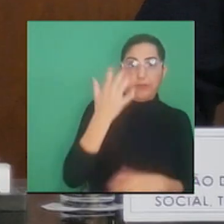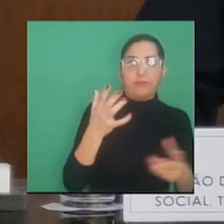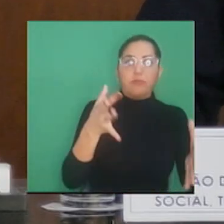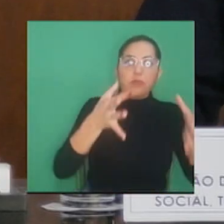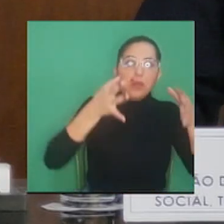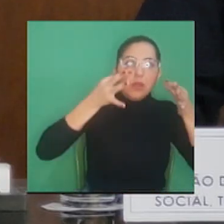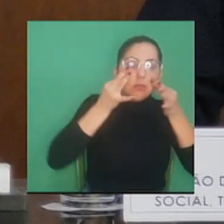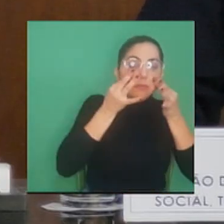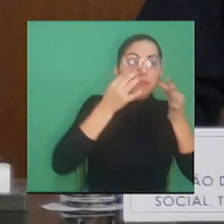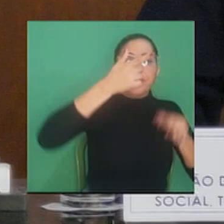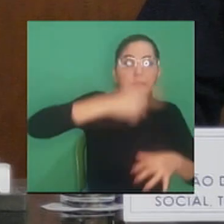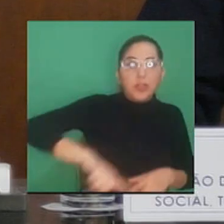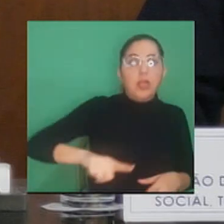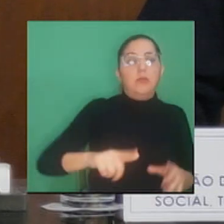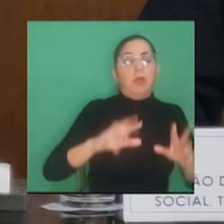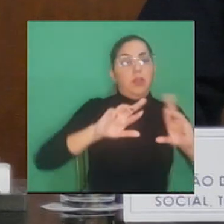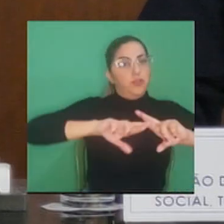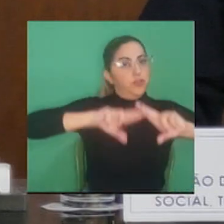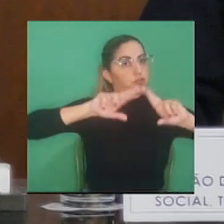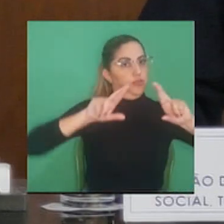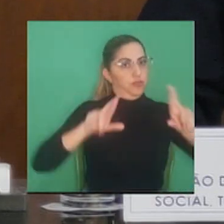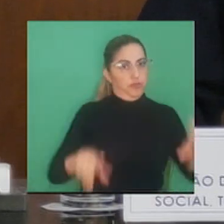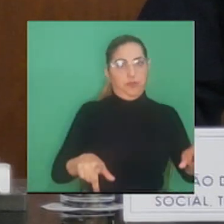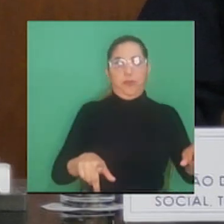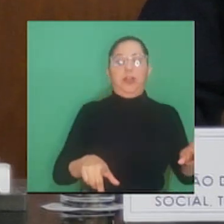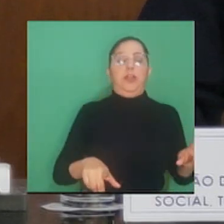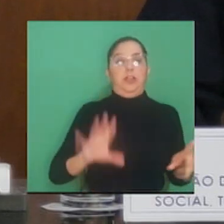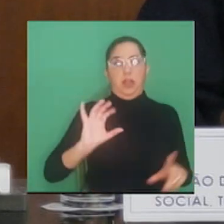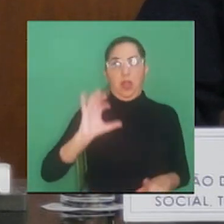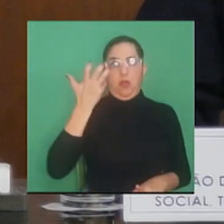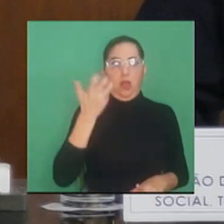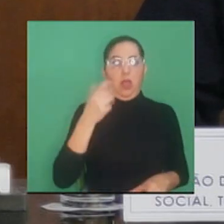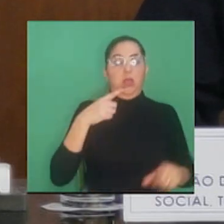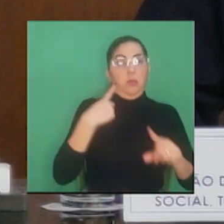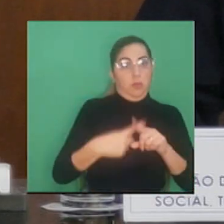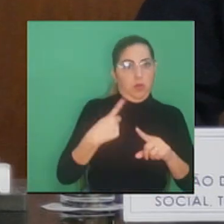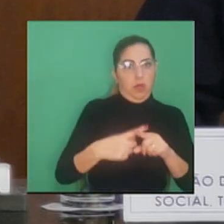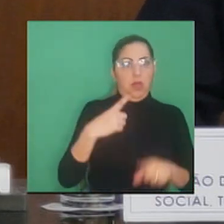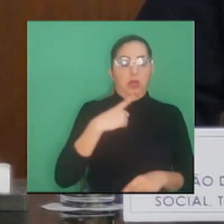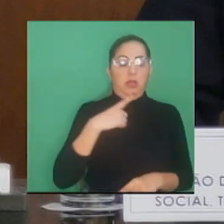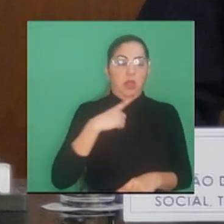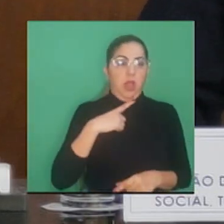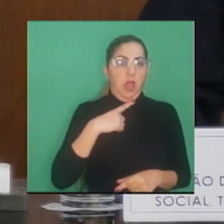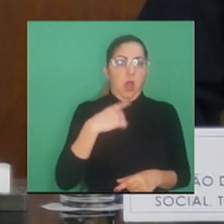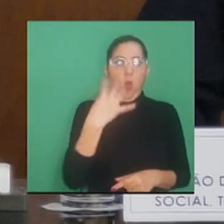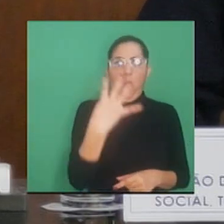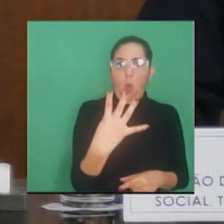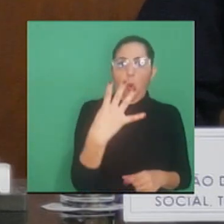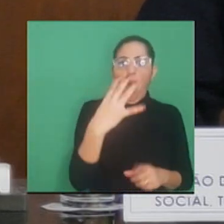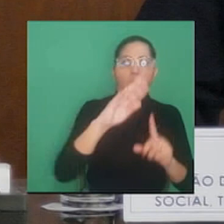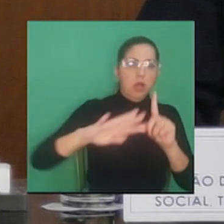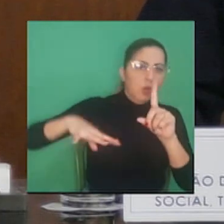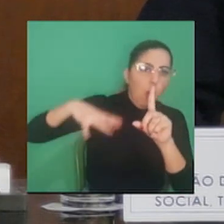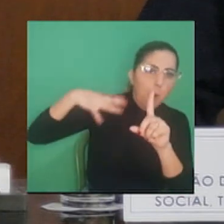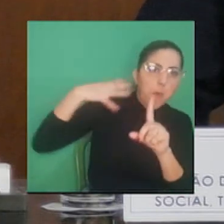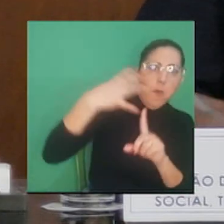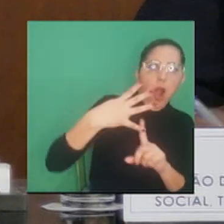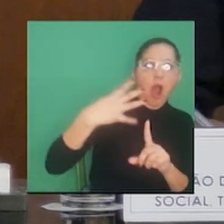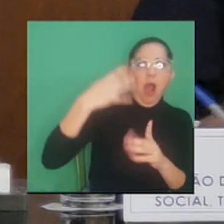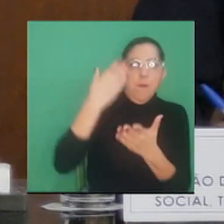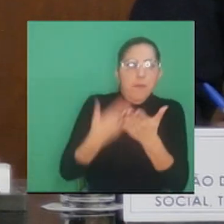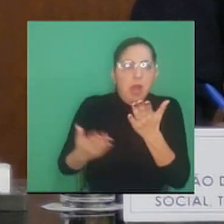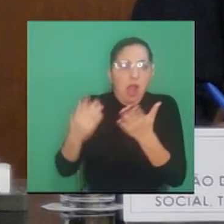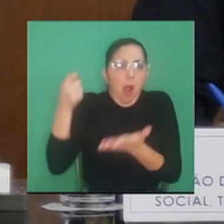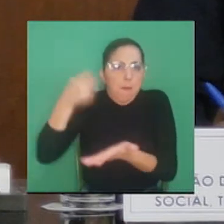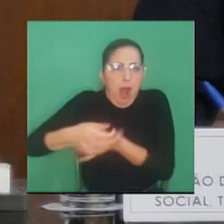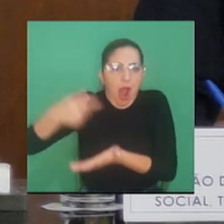disparidade assim que acontece porque a gente tem basicamente quatro vezes mais gasto com o